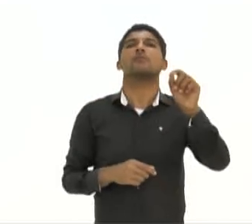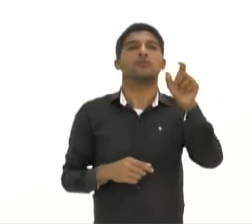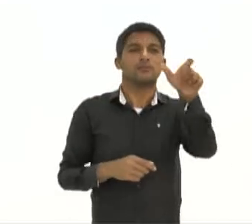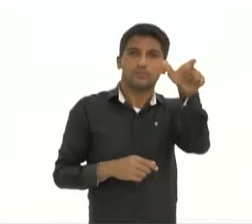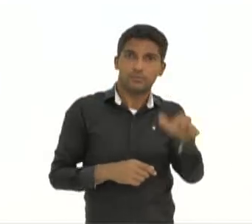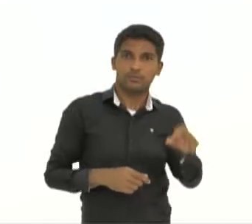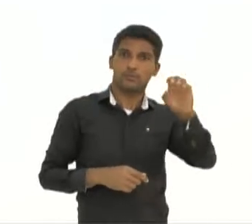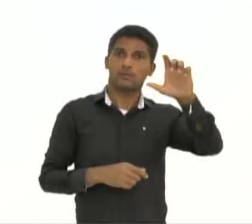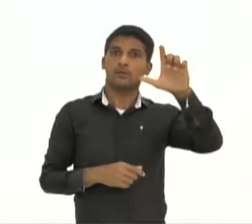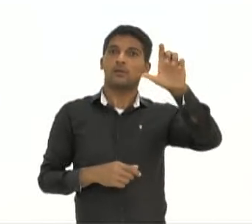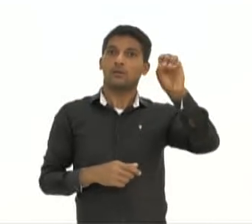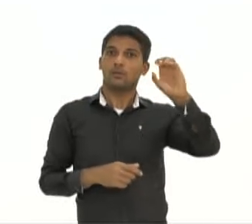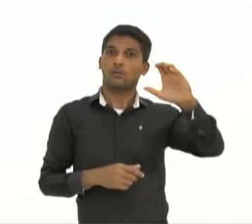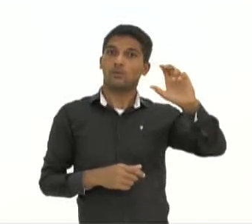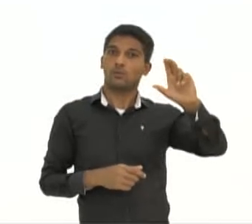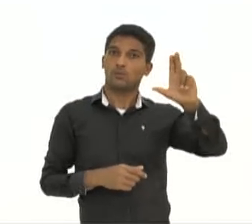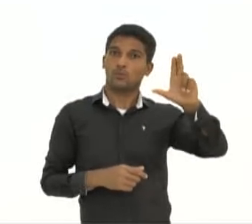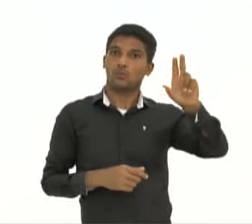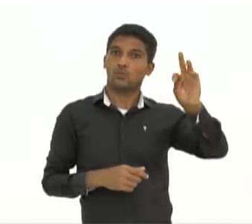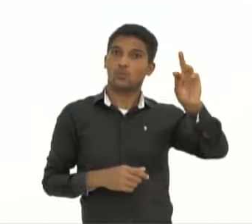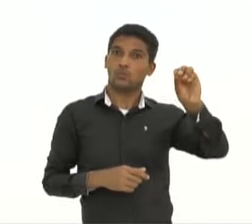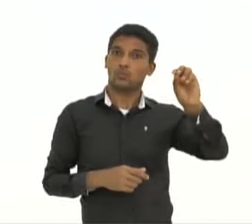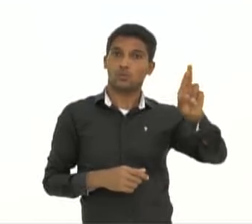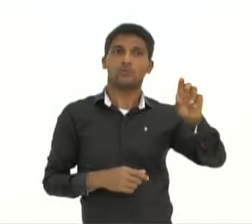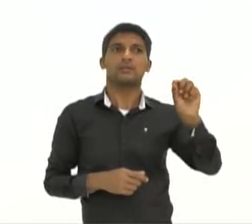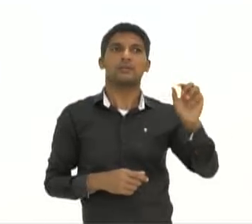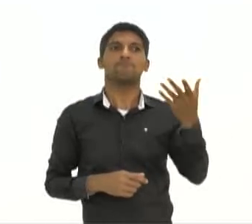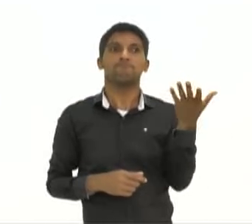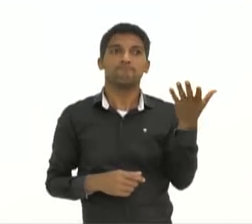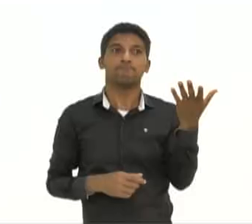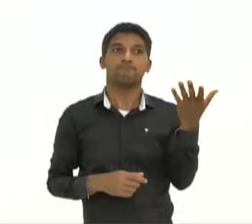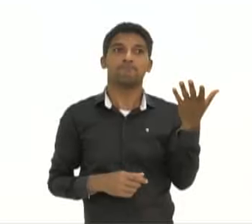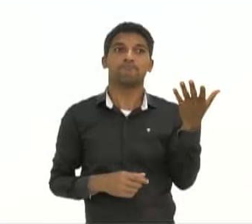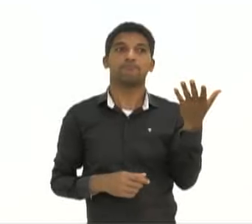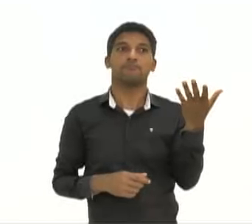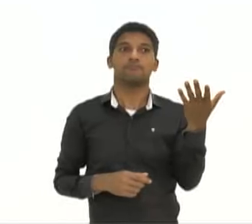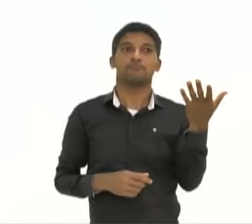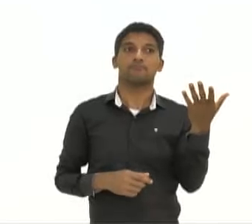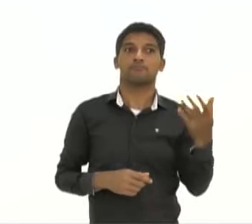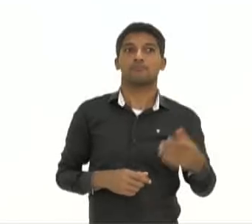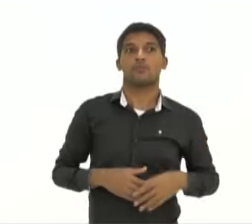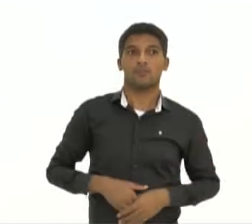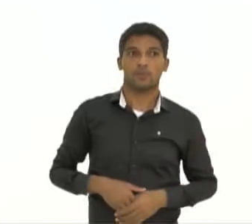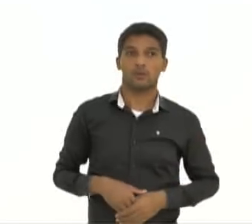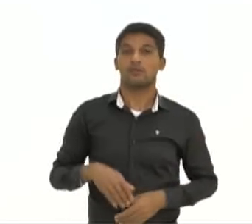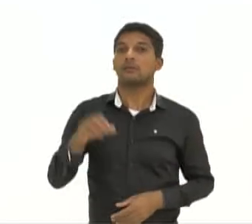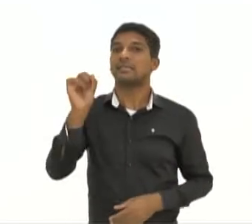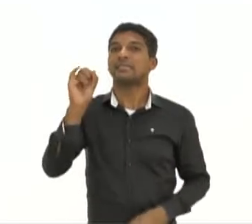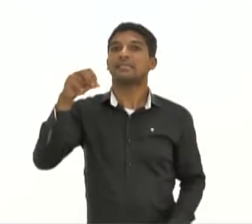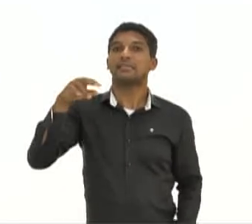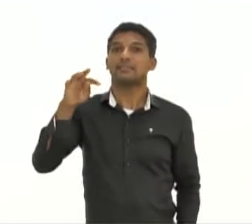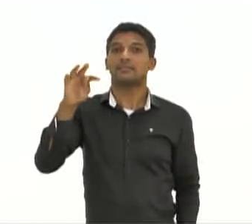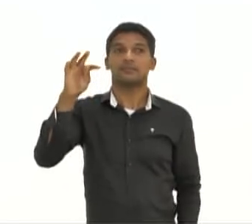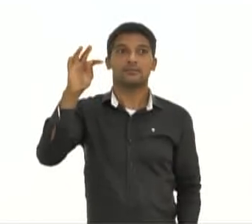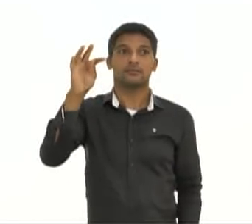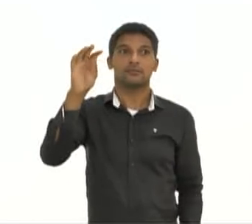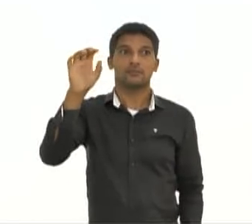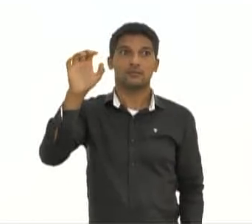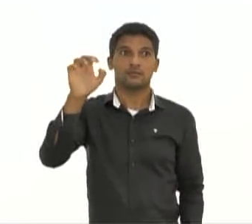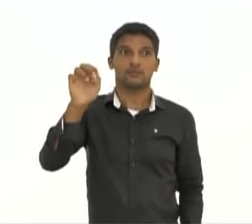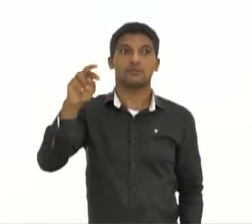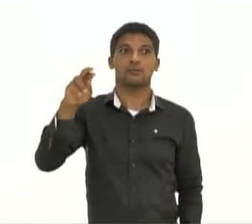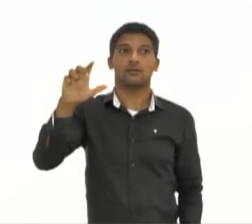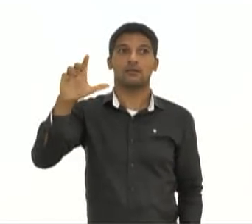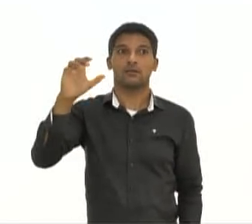e o interlocutor é o destinatário? B. O locutor é o destinatário e o interlocutor é o remetente? Ou C. Não